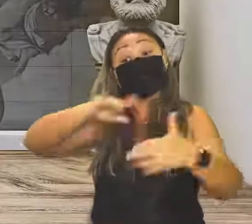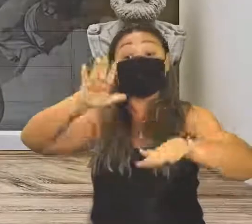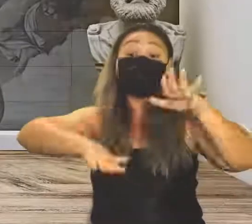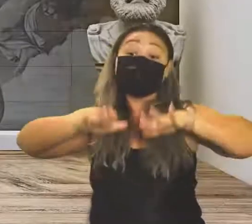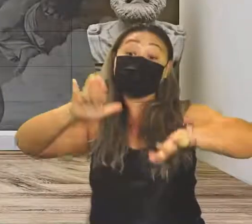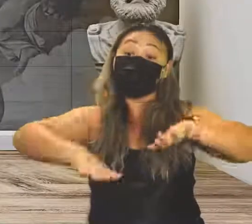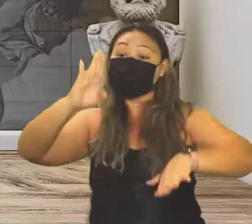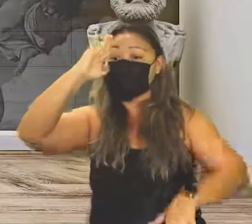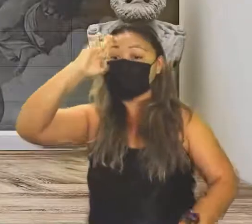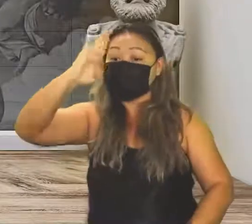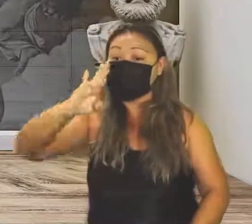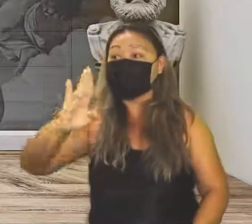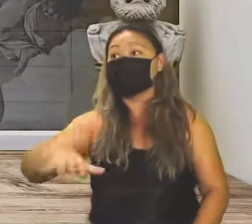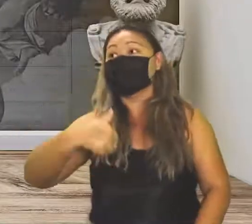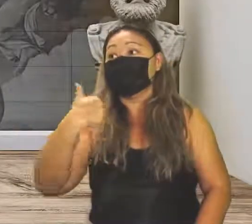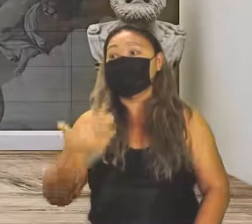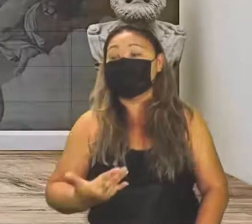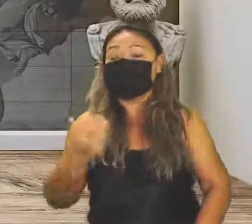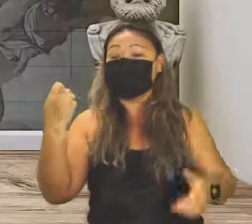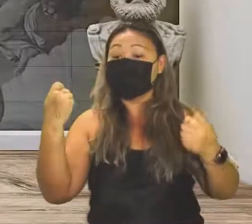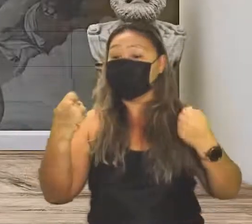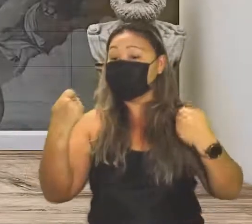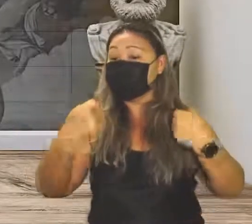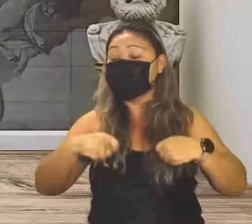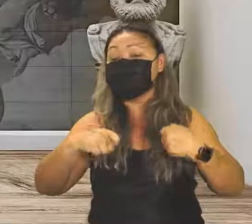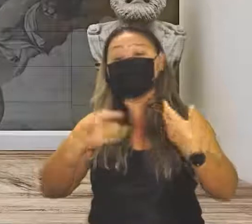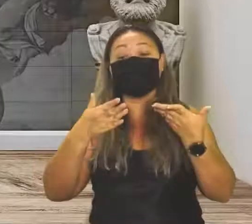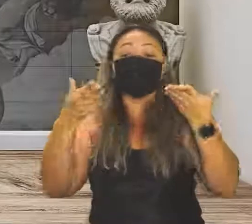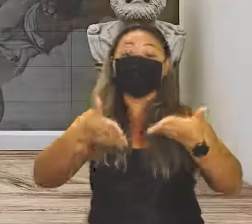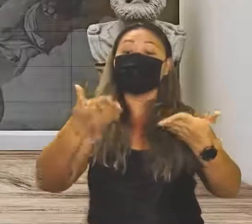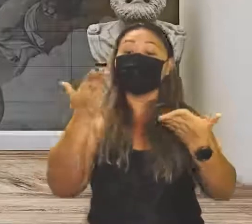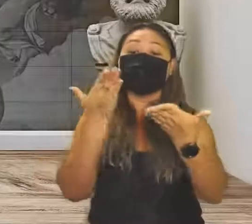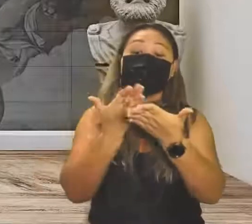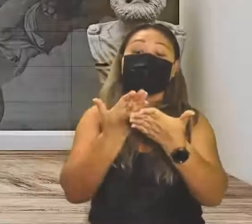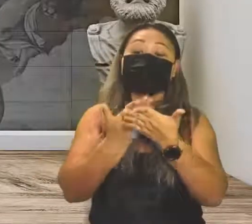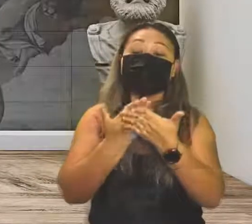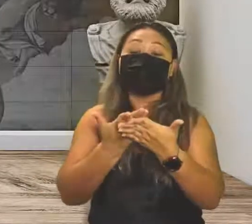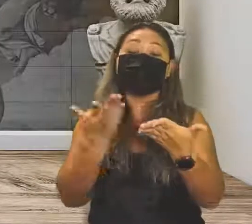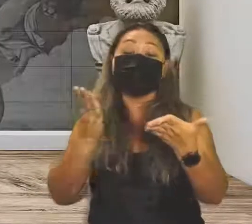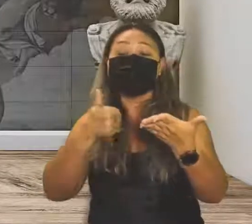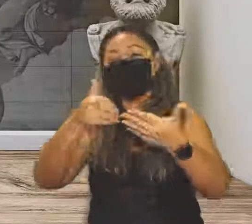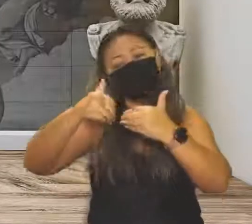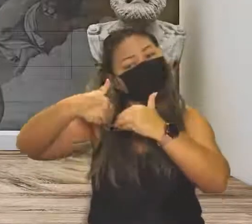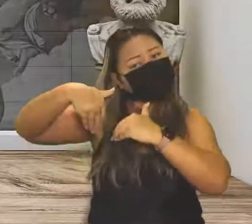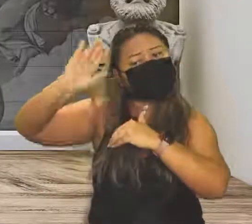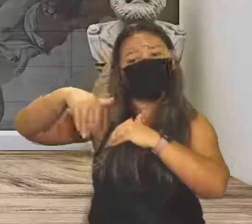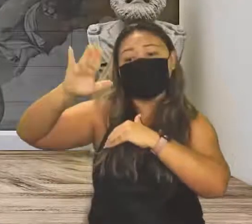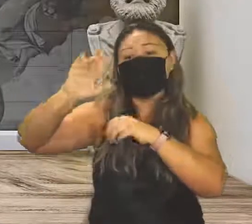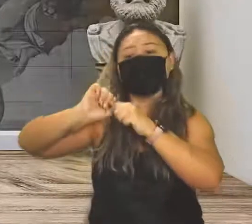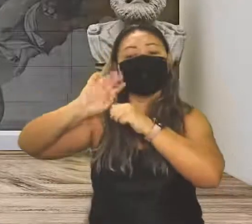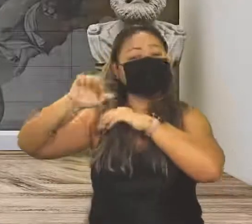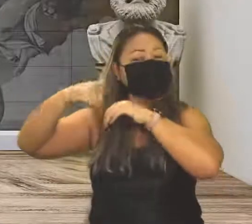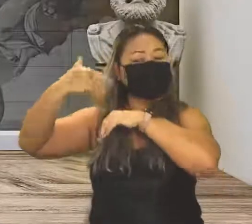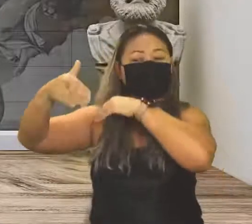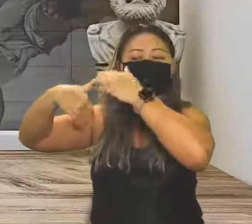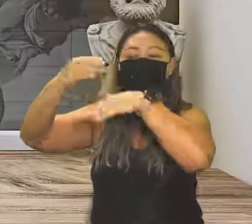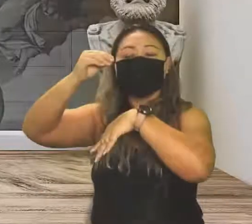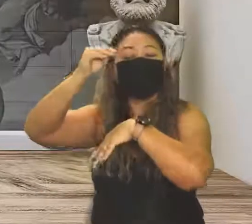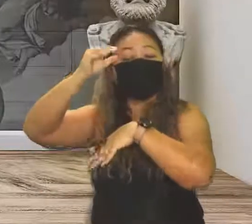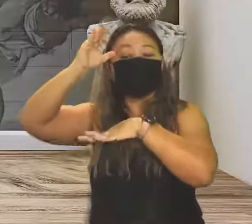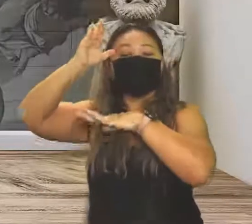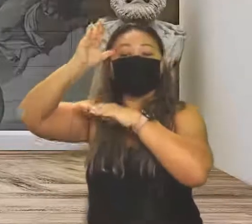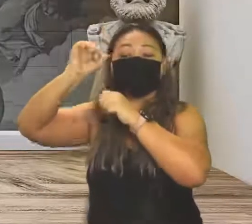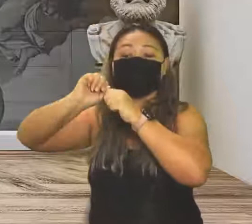alguns principais. Vocês podem, não fique só nesta aula, vocês podem ir além, né? Subir o morro do